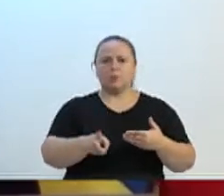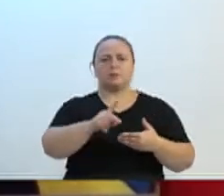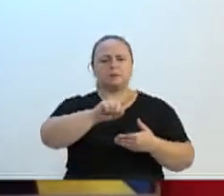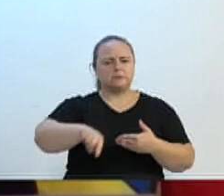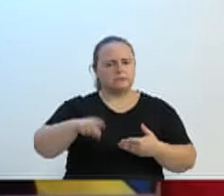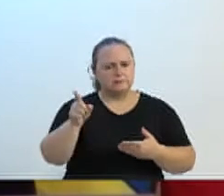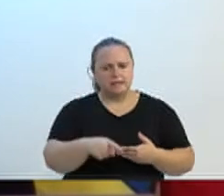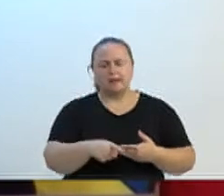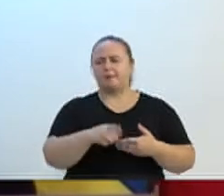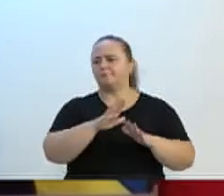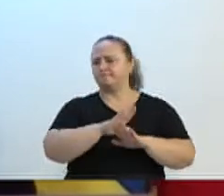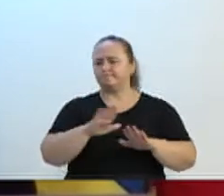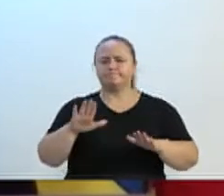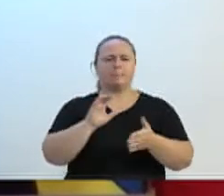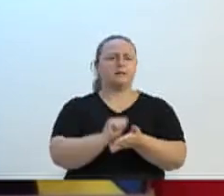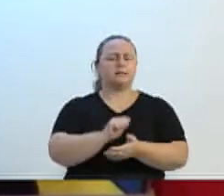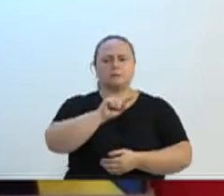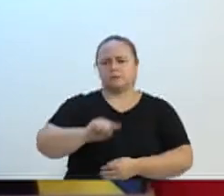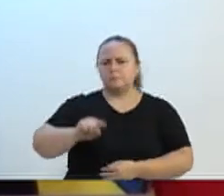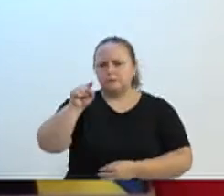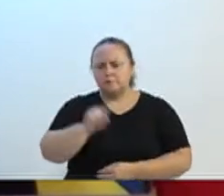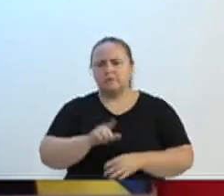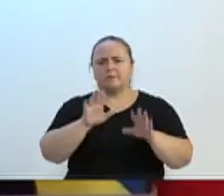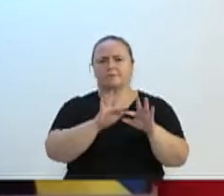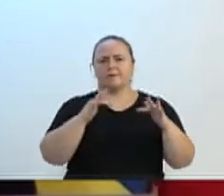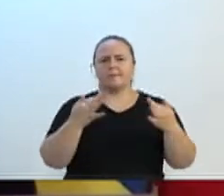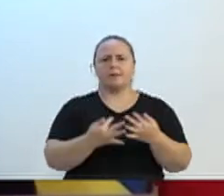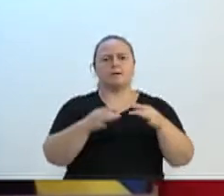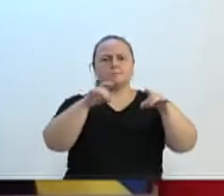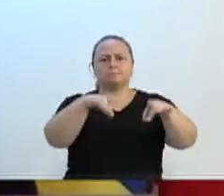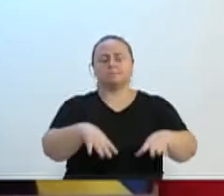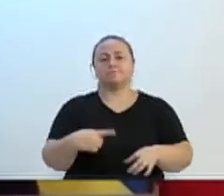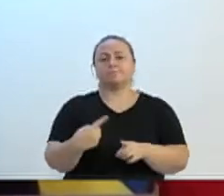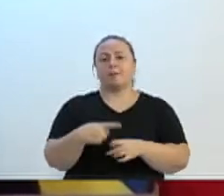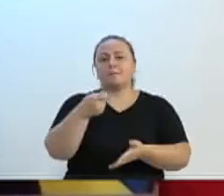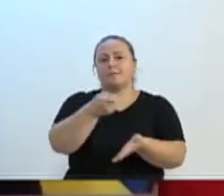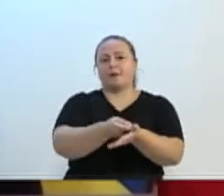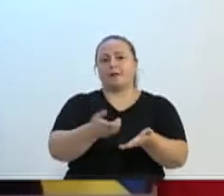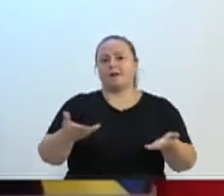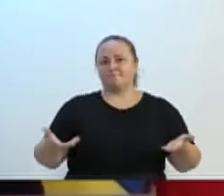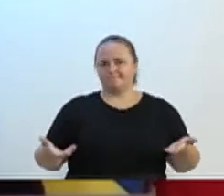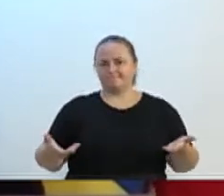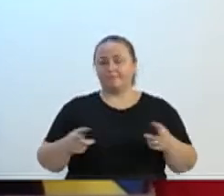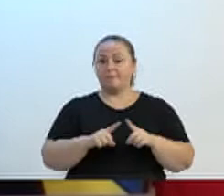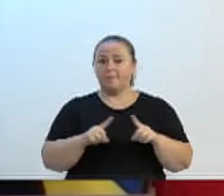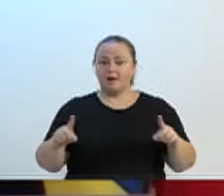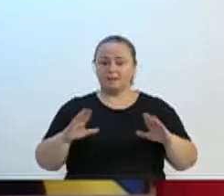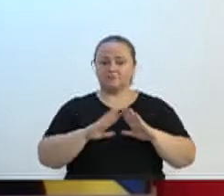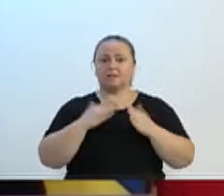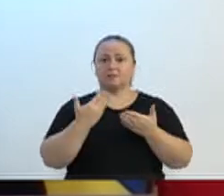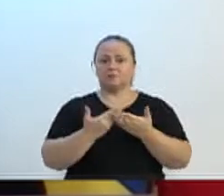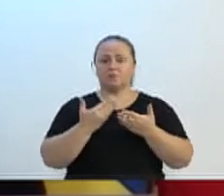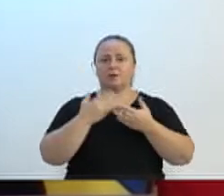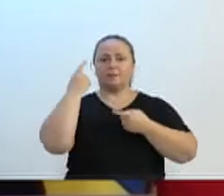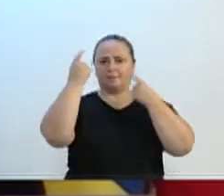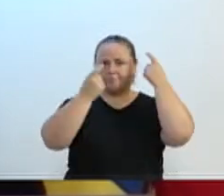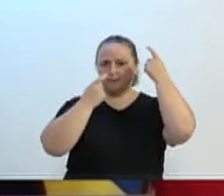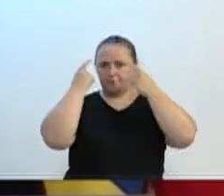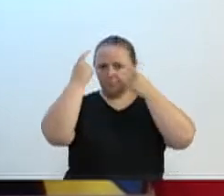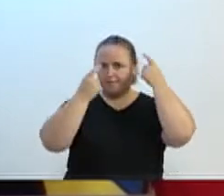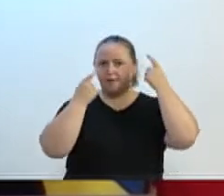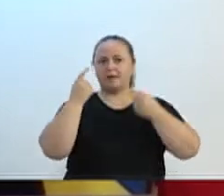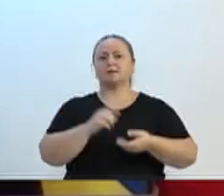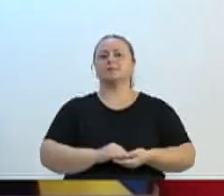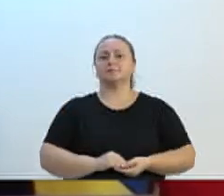já somam mais de 1.100. Este número nos deixa extremamente preocupados, pois essas crianças